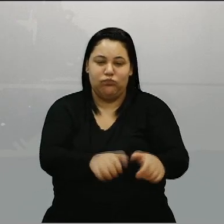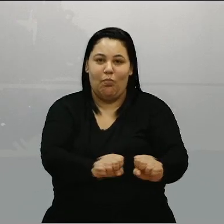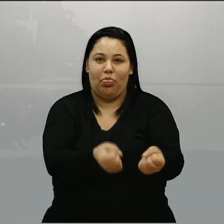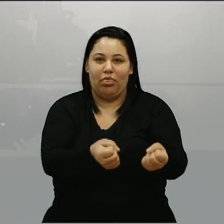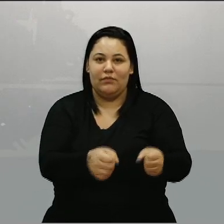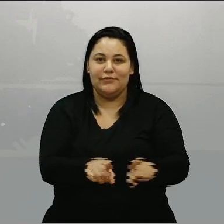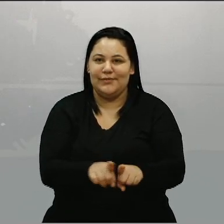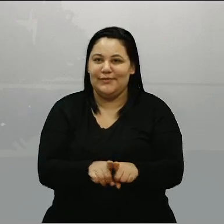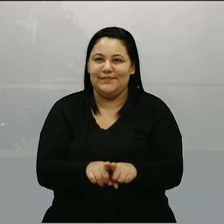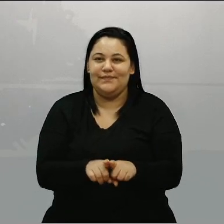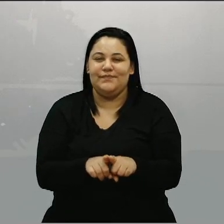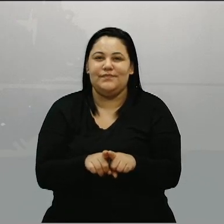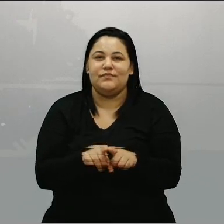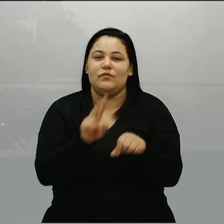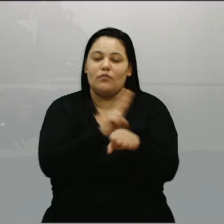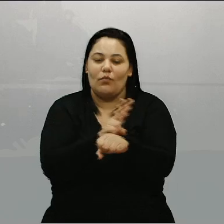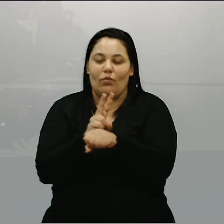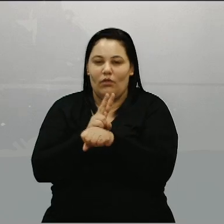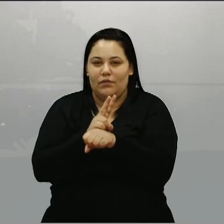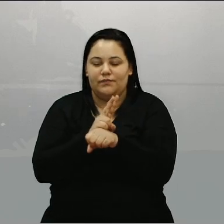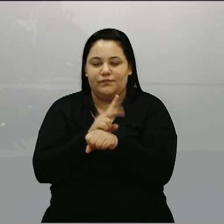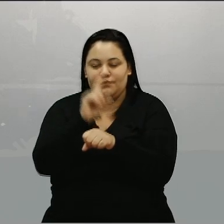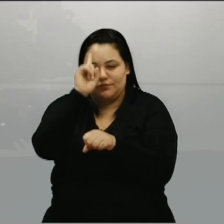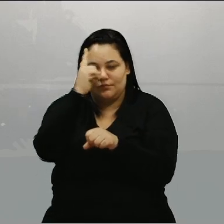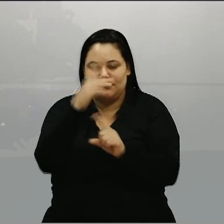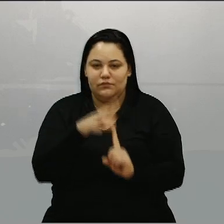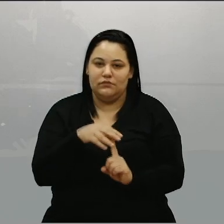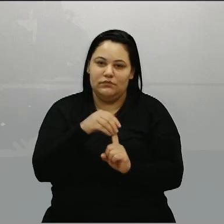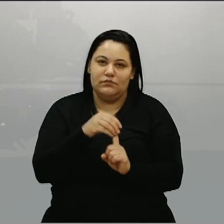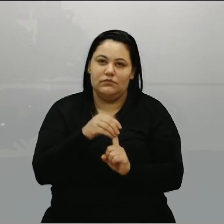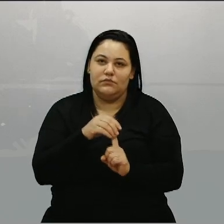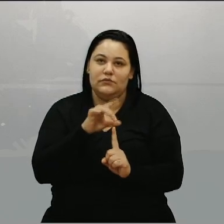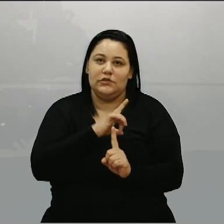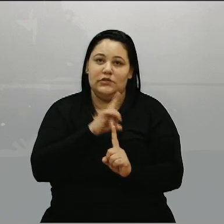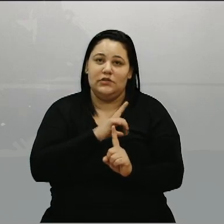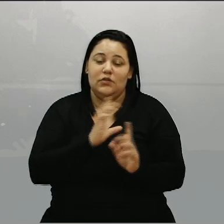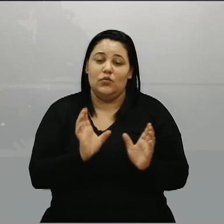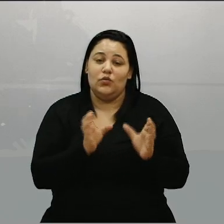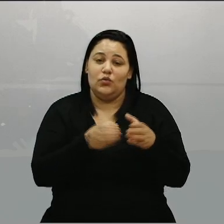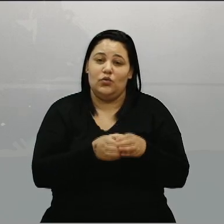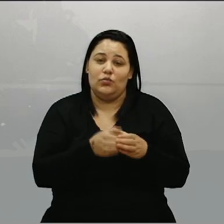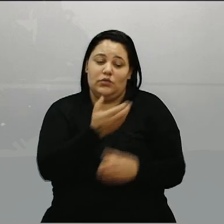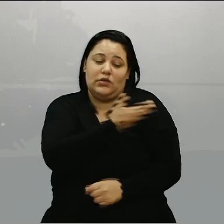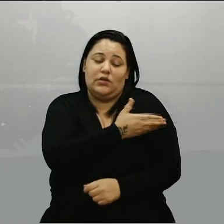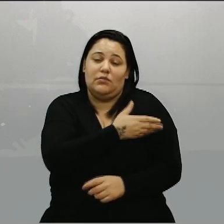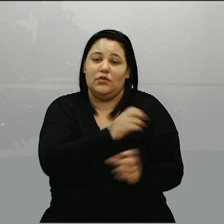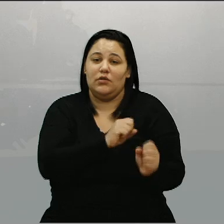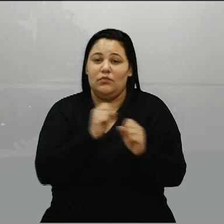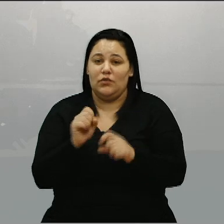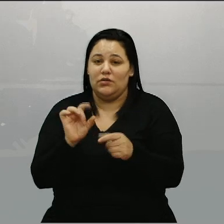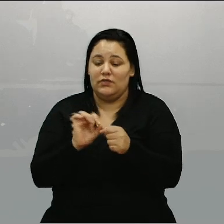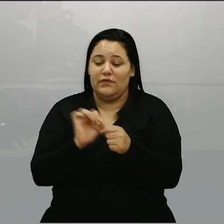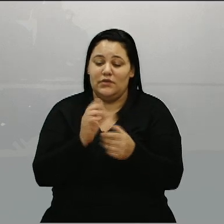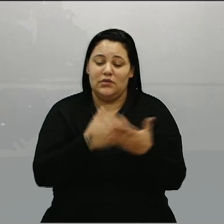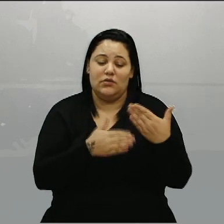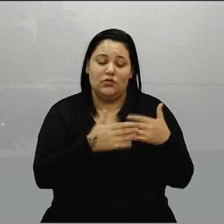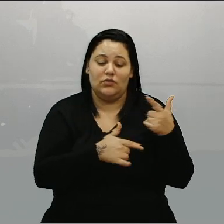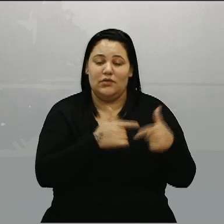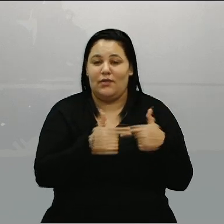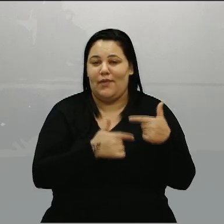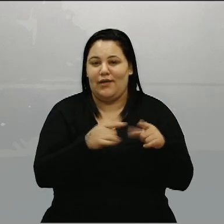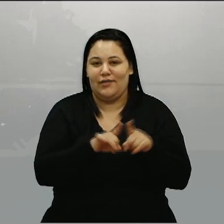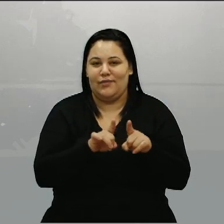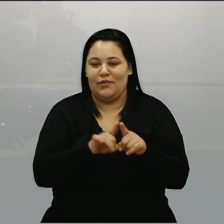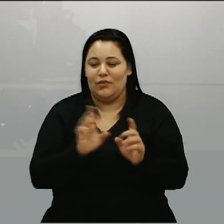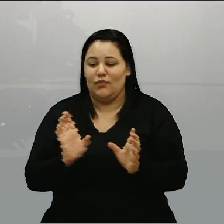de zeladoria, a nossa ideia é que uma equipe treinada possa fazer todo esse trabalho. Uma equipe só,